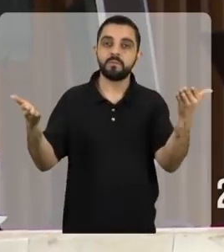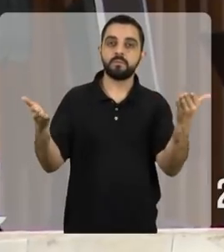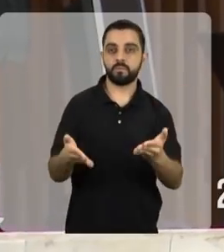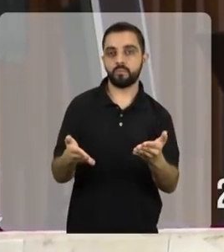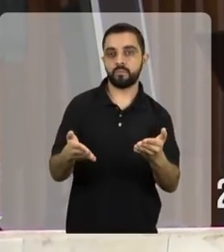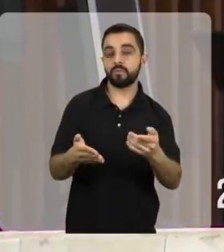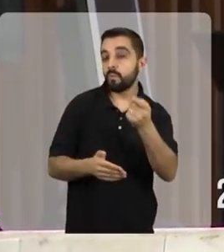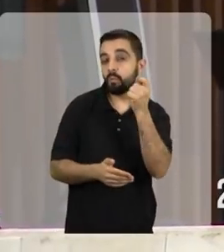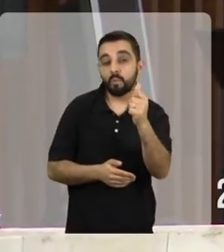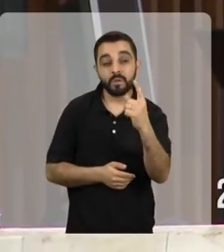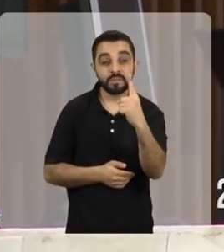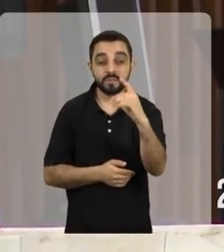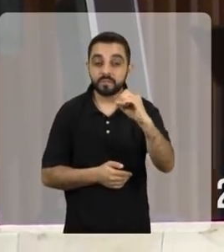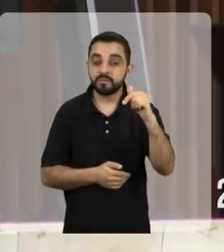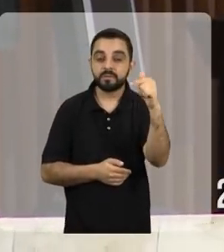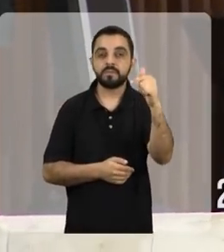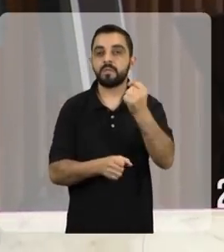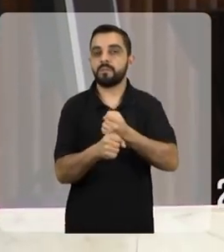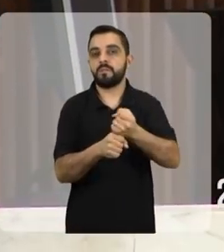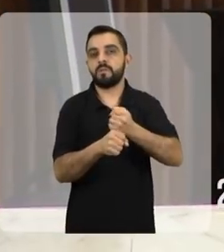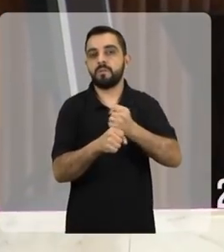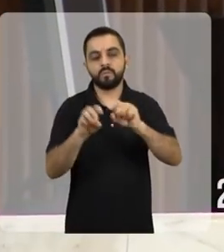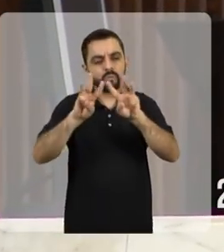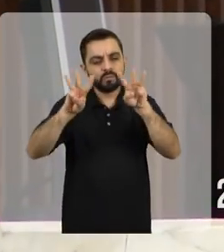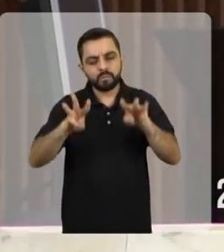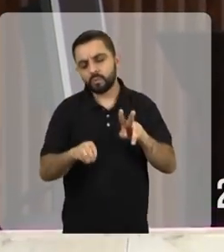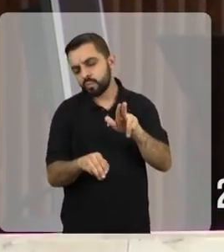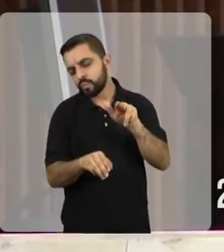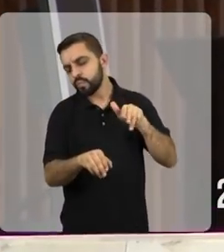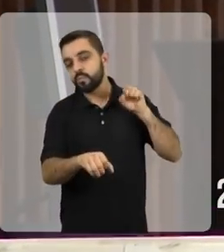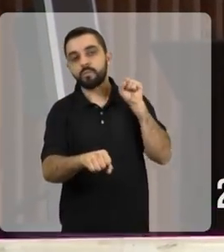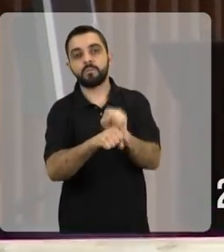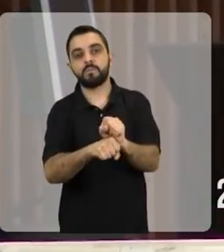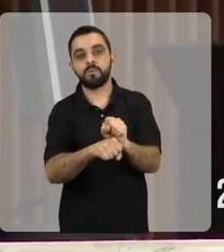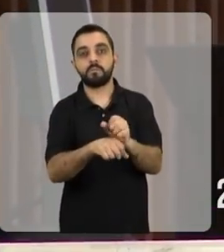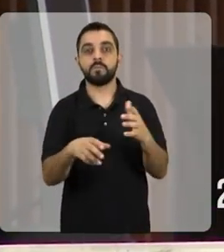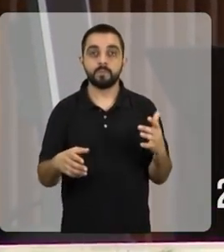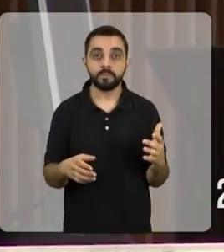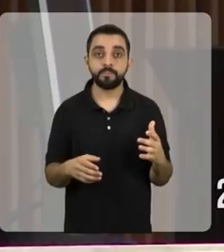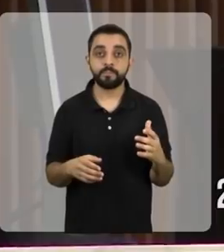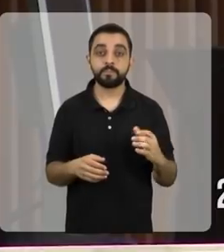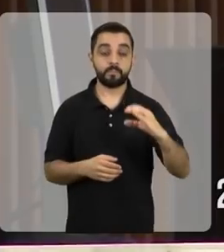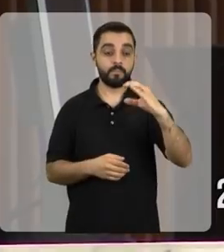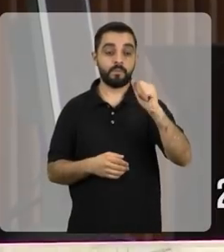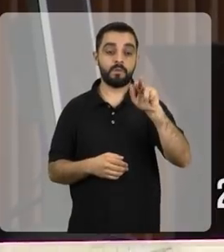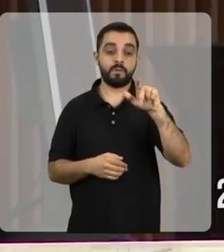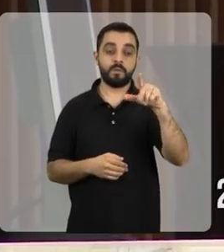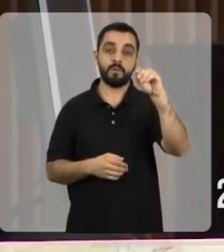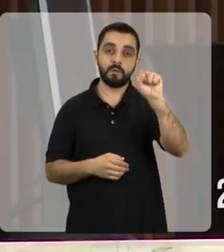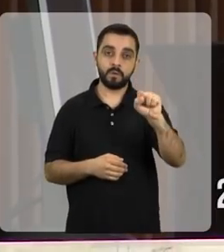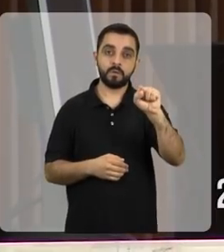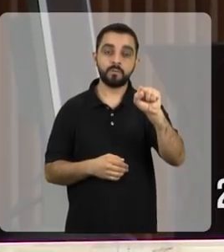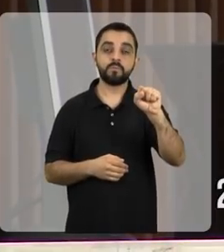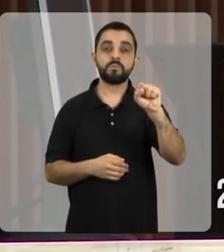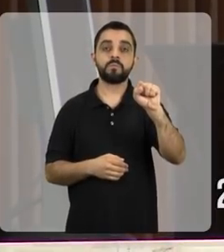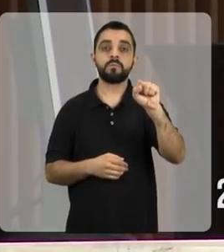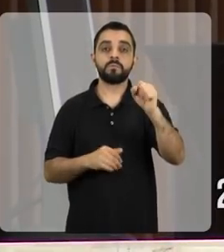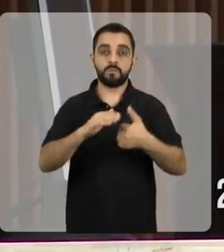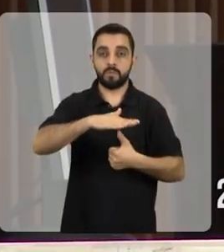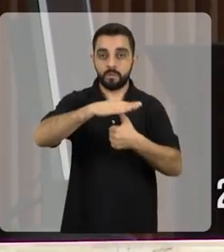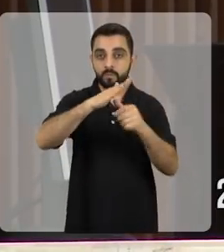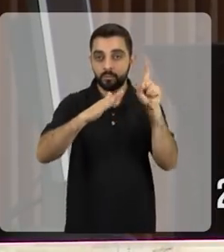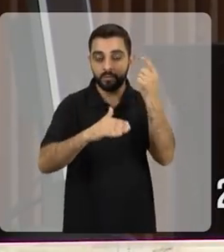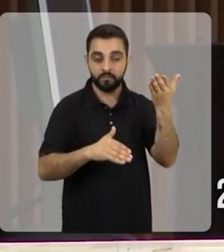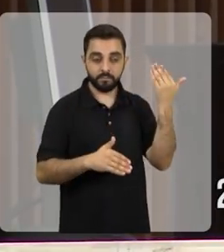107 anos nunca paramos carlos antunes foi reitor da universidade no fim dos anos 90 dizia